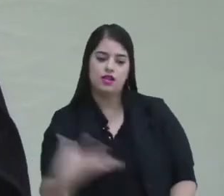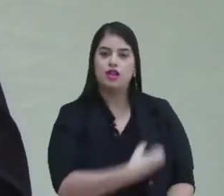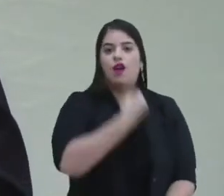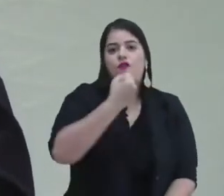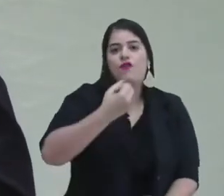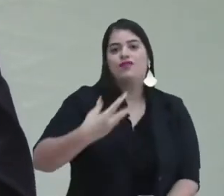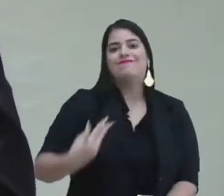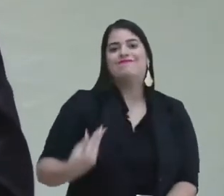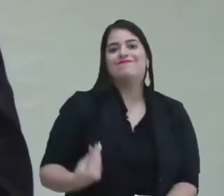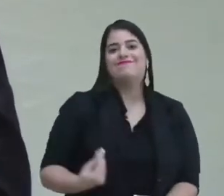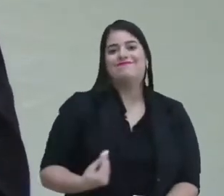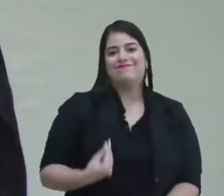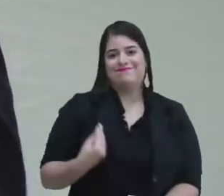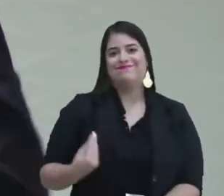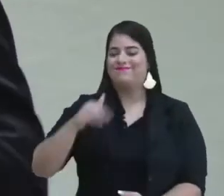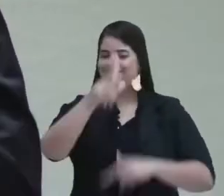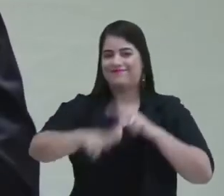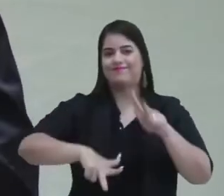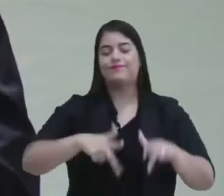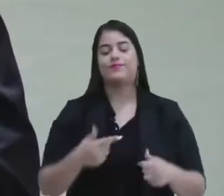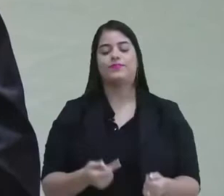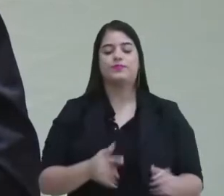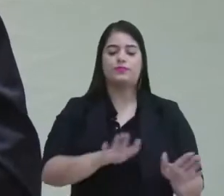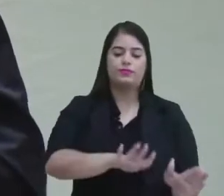município. Parabenizar